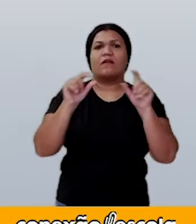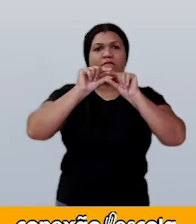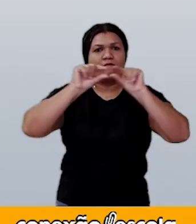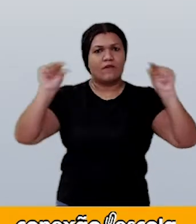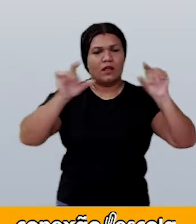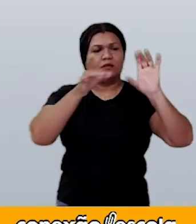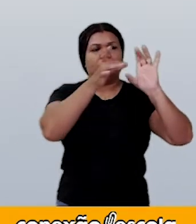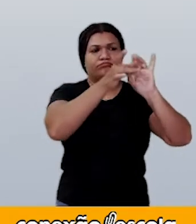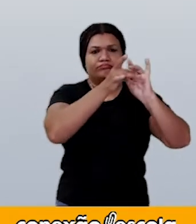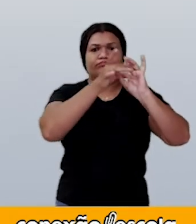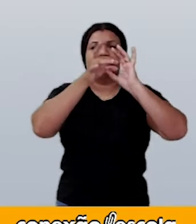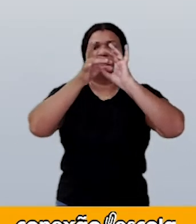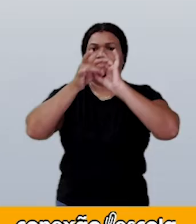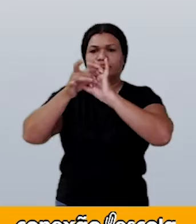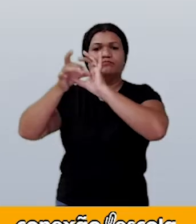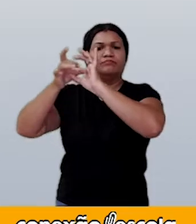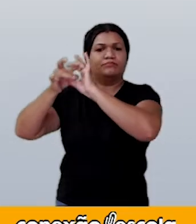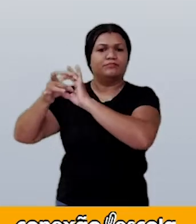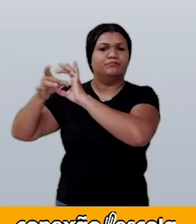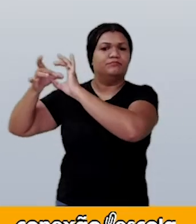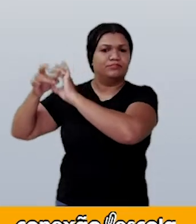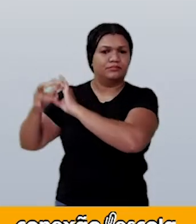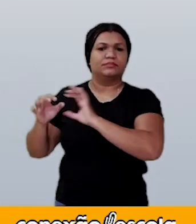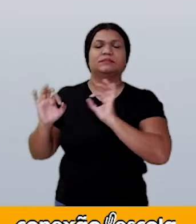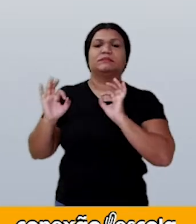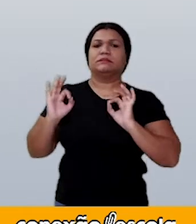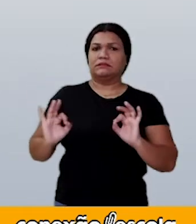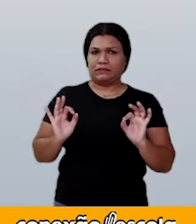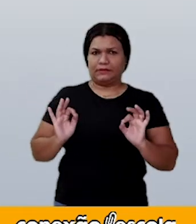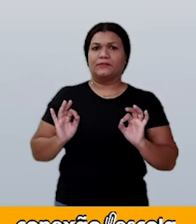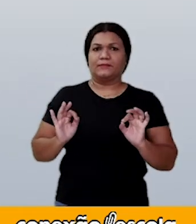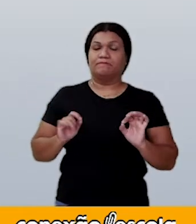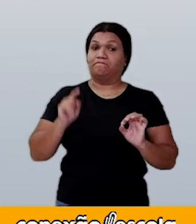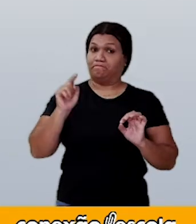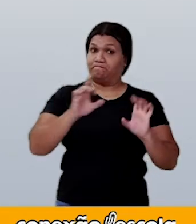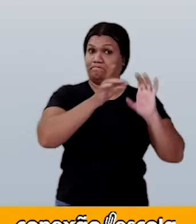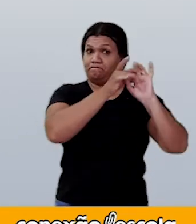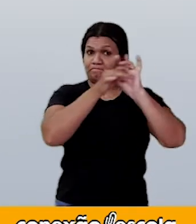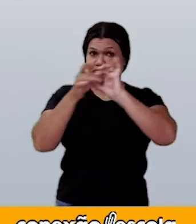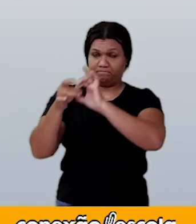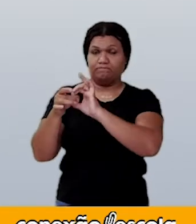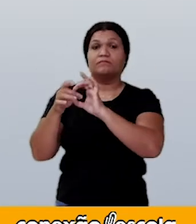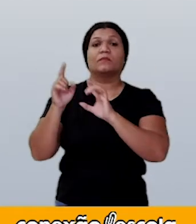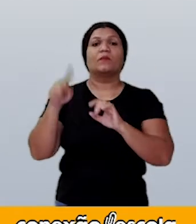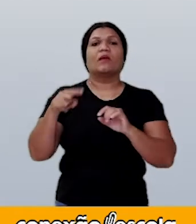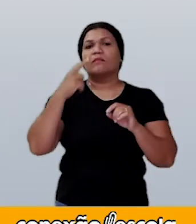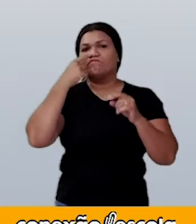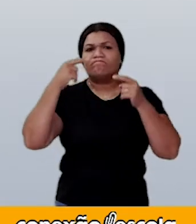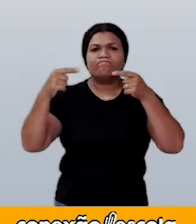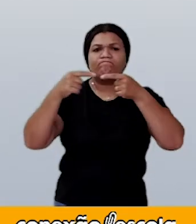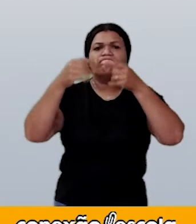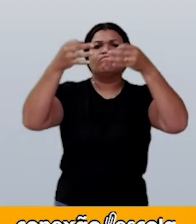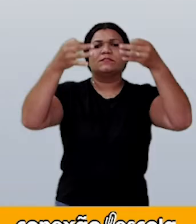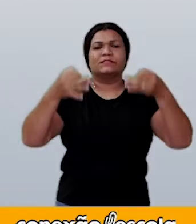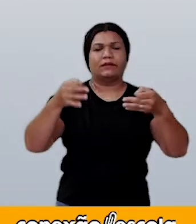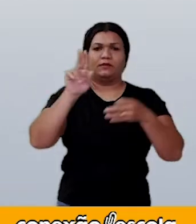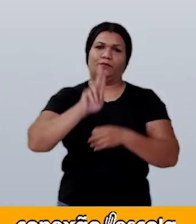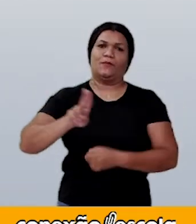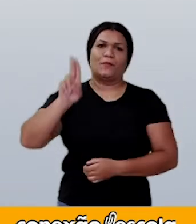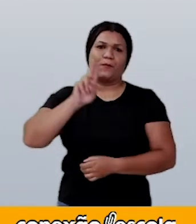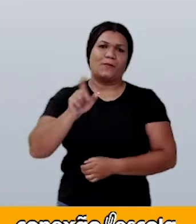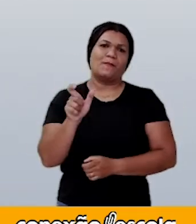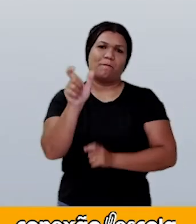que interligam as partes de um texto. Então, a coesão está associada ao uso